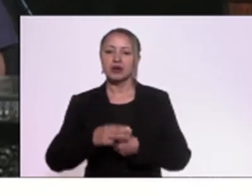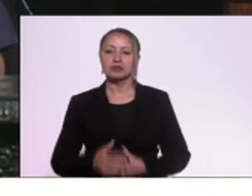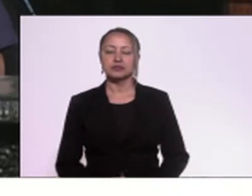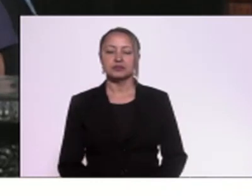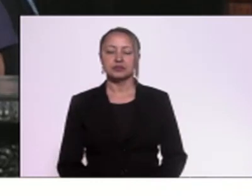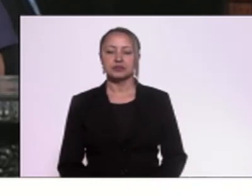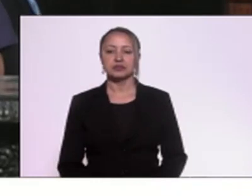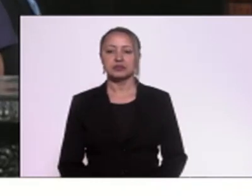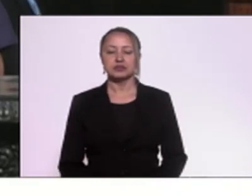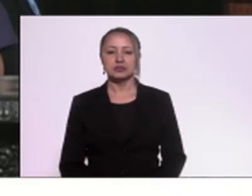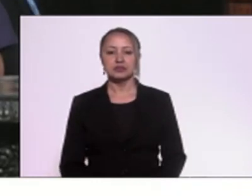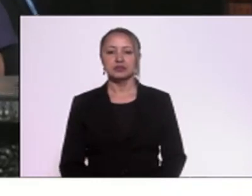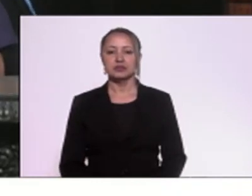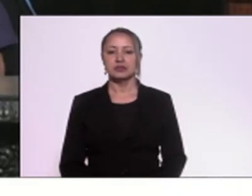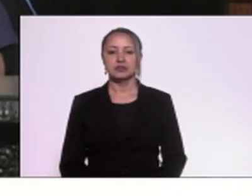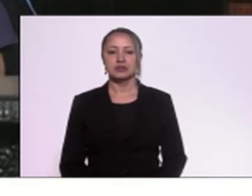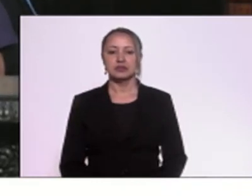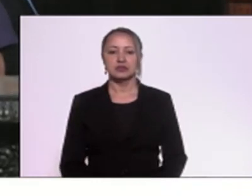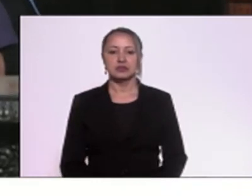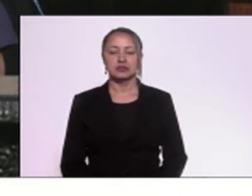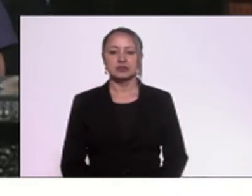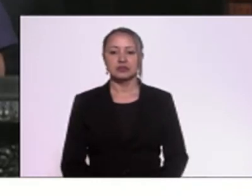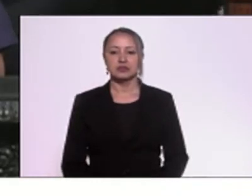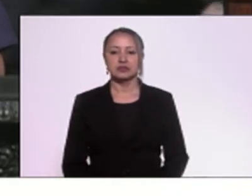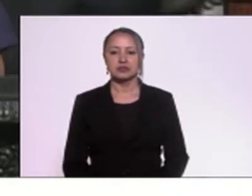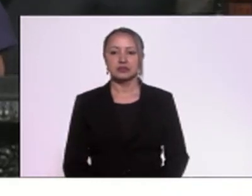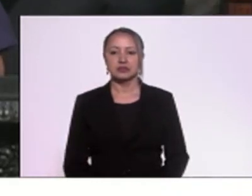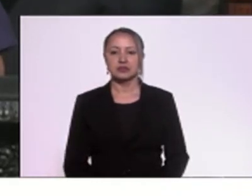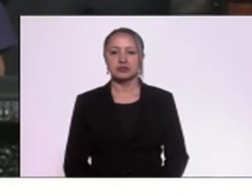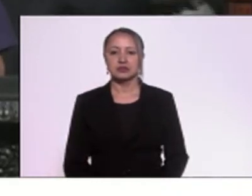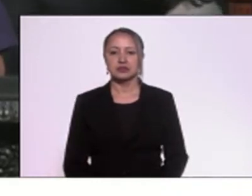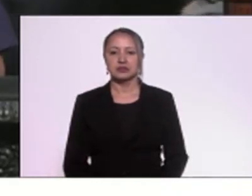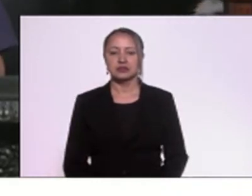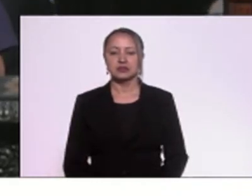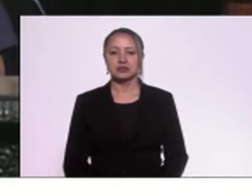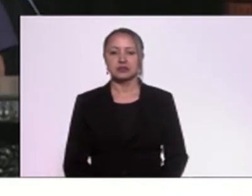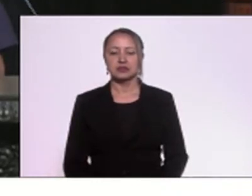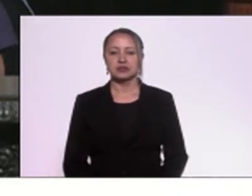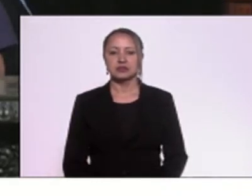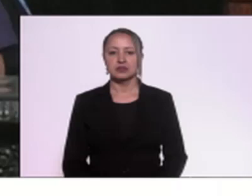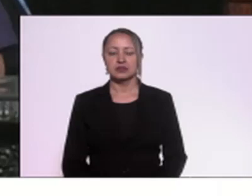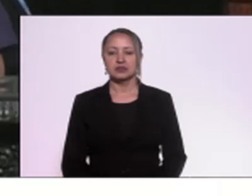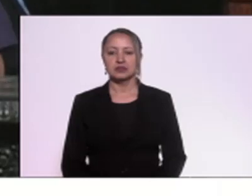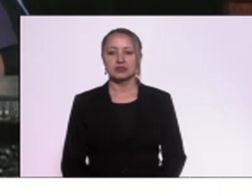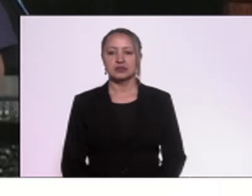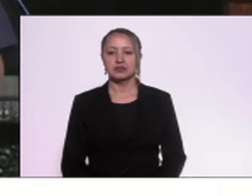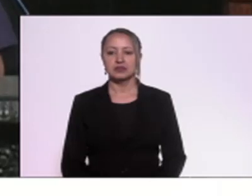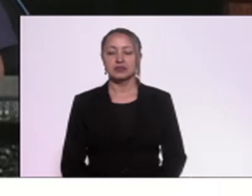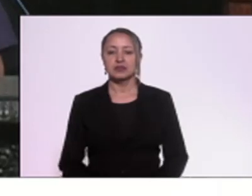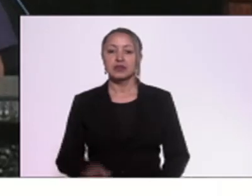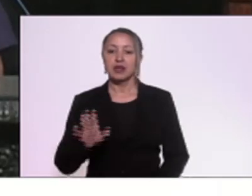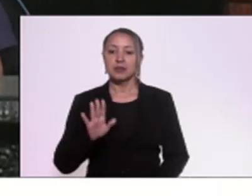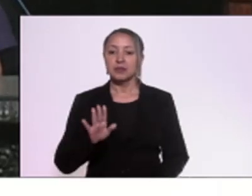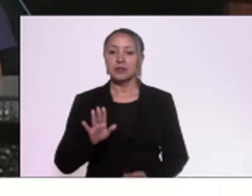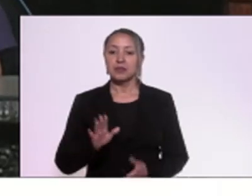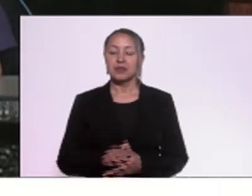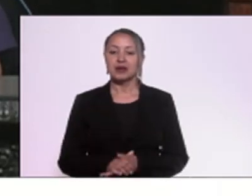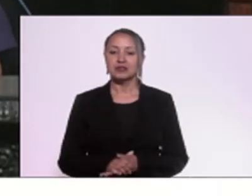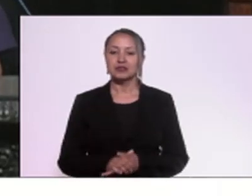ponto cine. Por isso é que fui o autor da lei que considerou o ponto